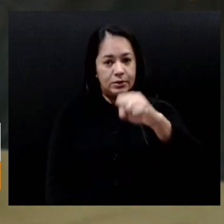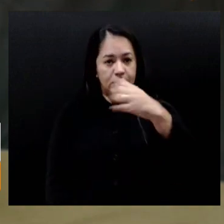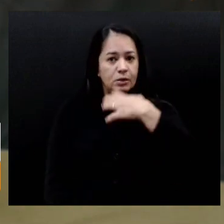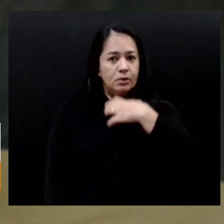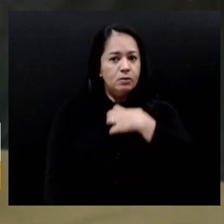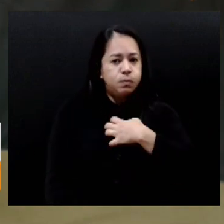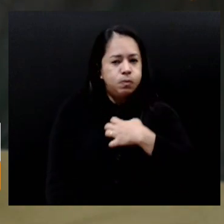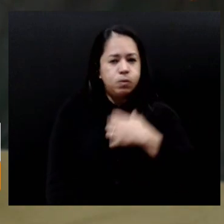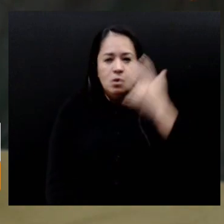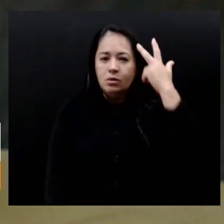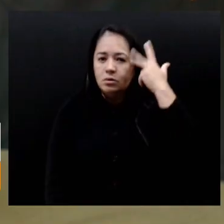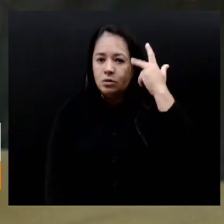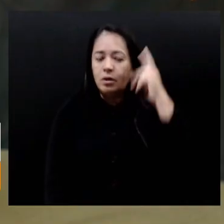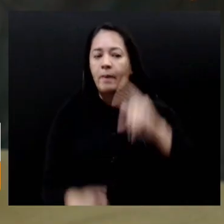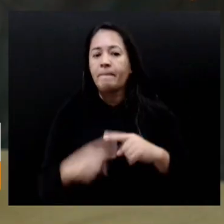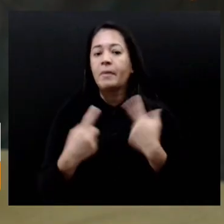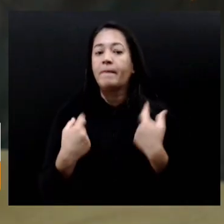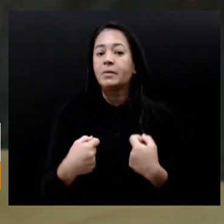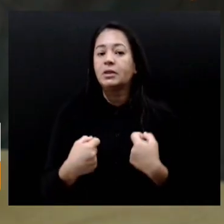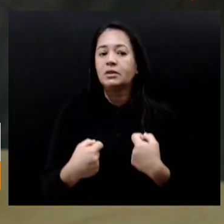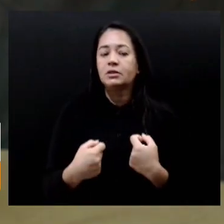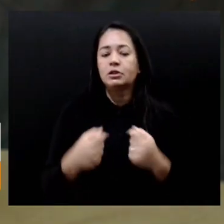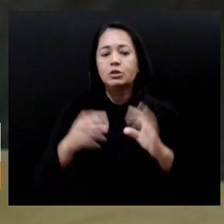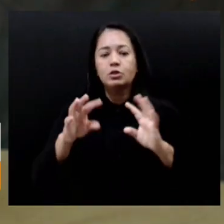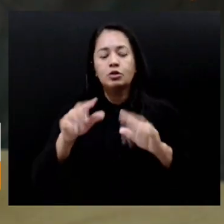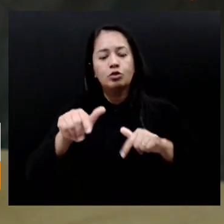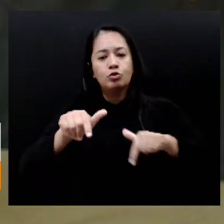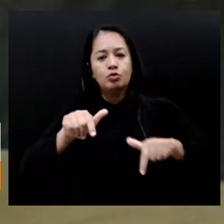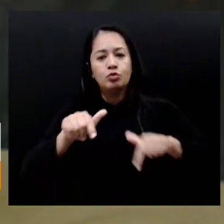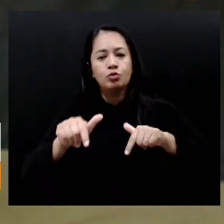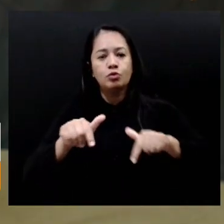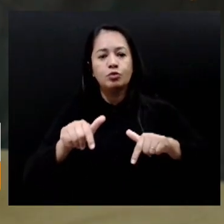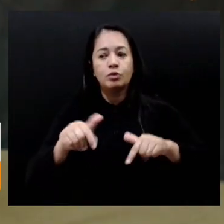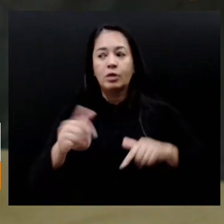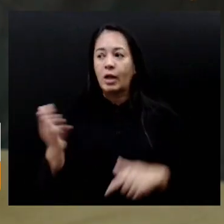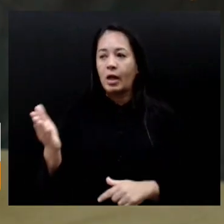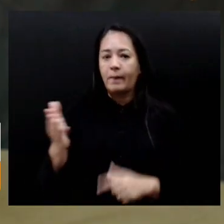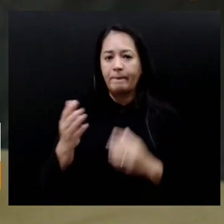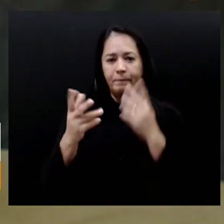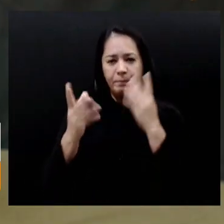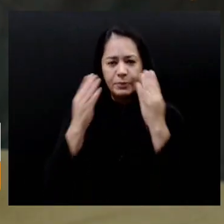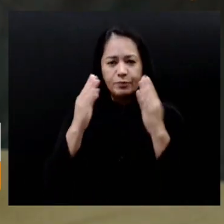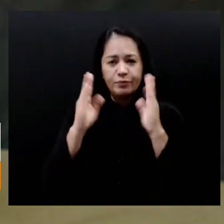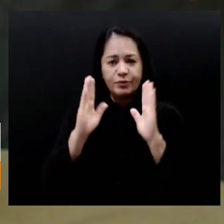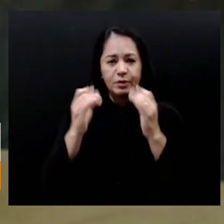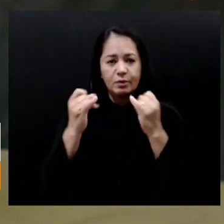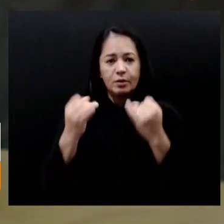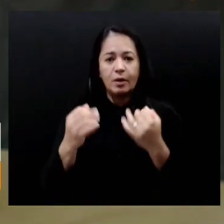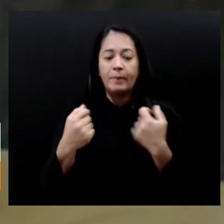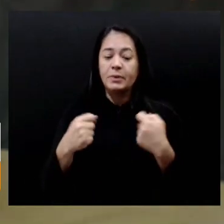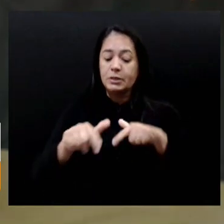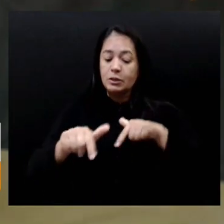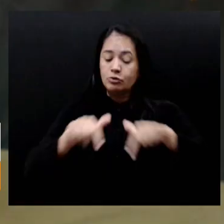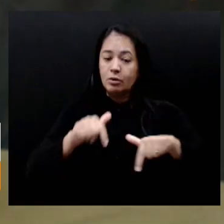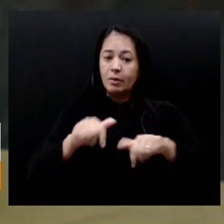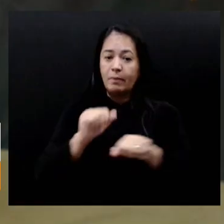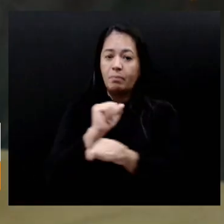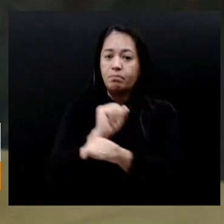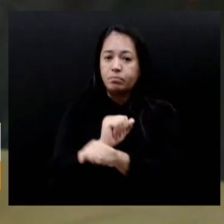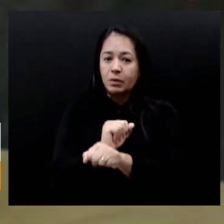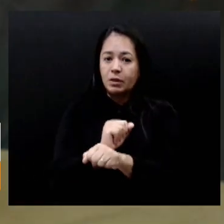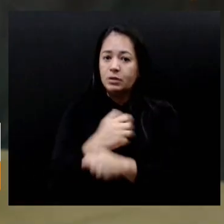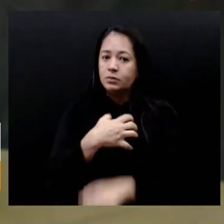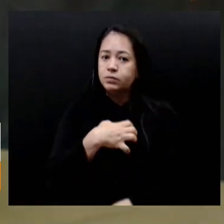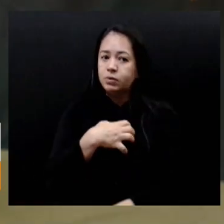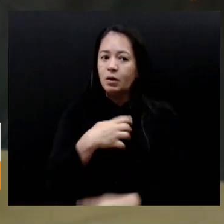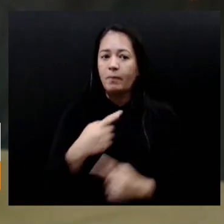precisa de um trabalho, como disse a nossa psicóloga, para frear esse turbilhão de sentimentos, porque senão a gente pode